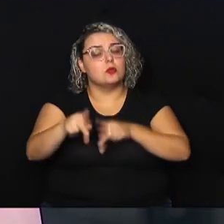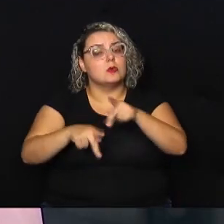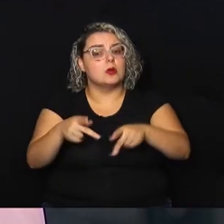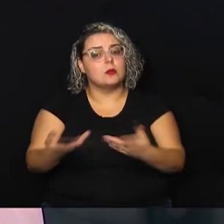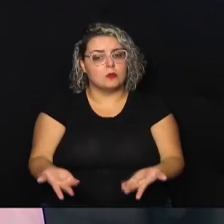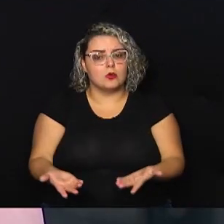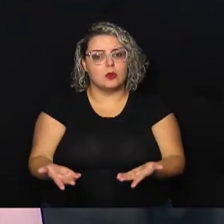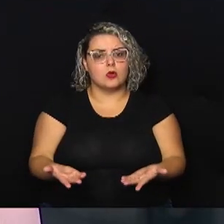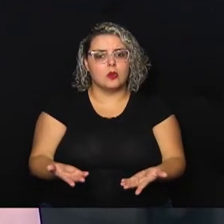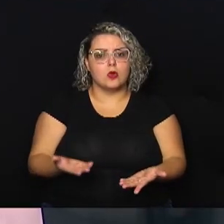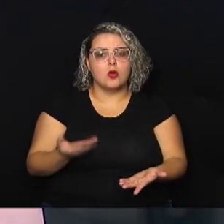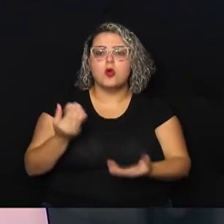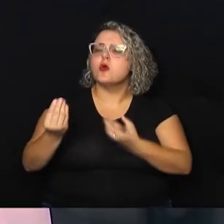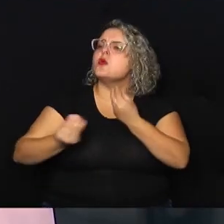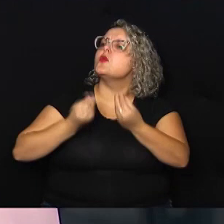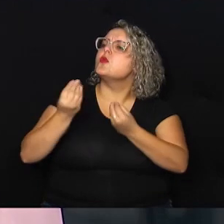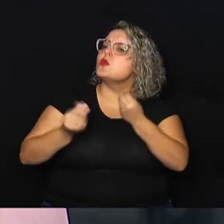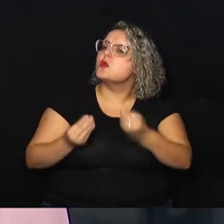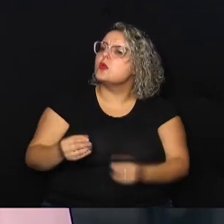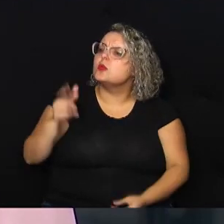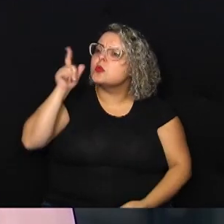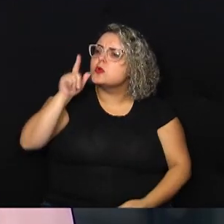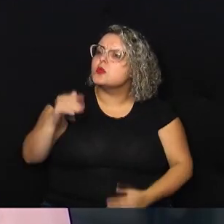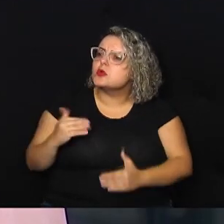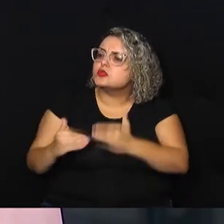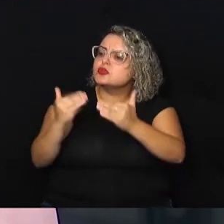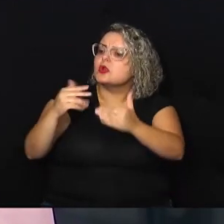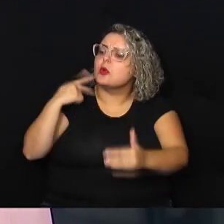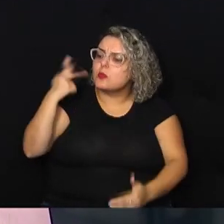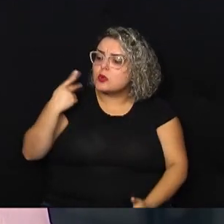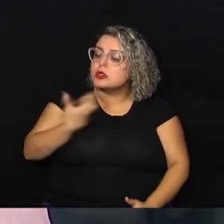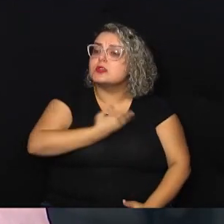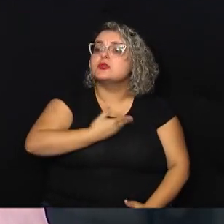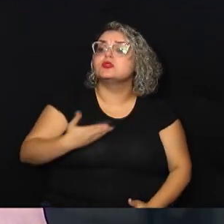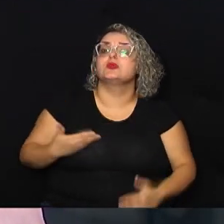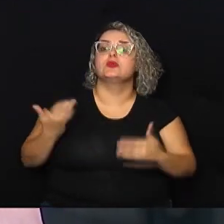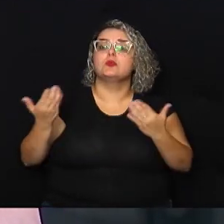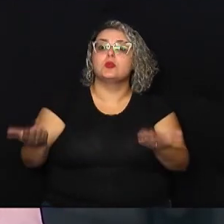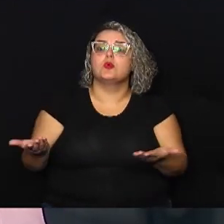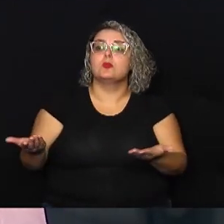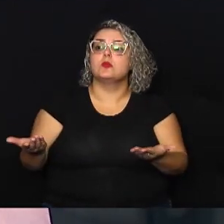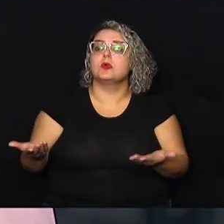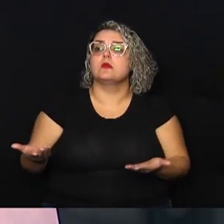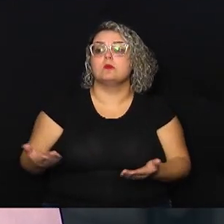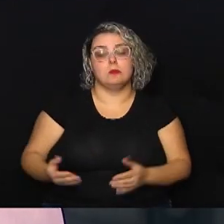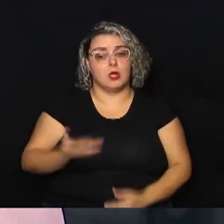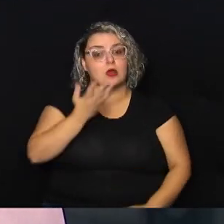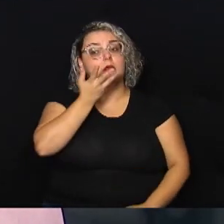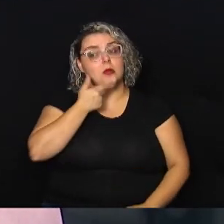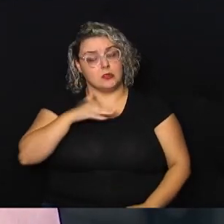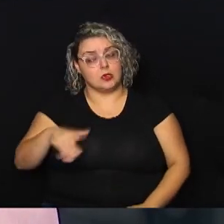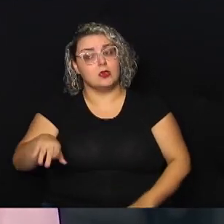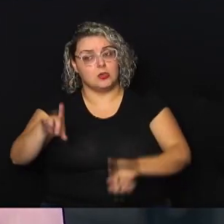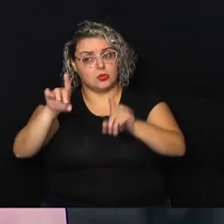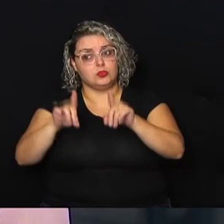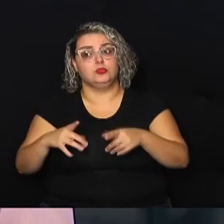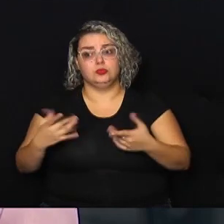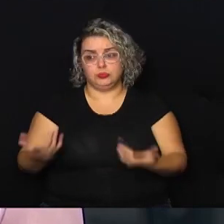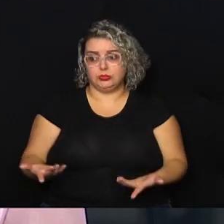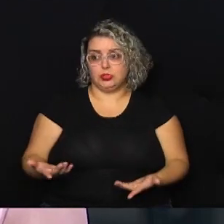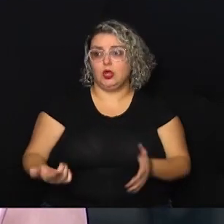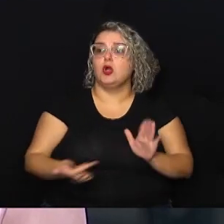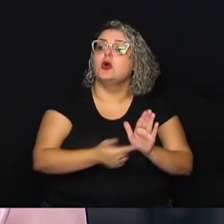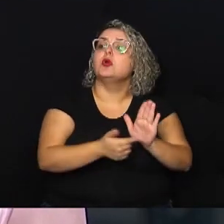Como que nós conseguimos gerar políticas públicas, para para crianças com deficiências, né?